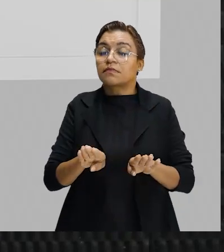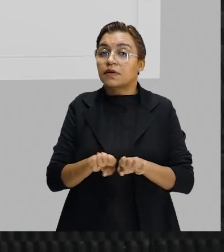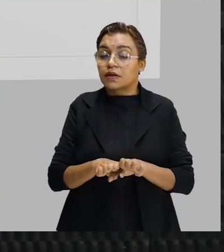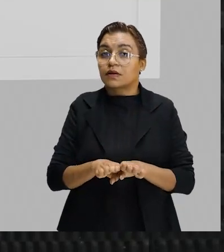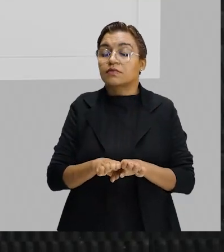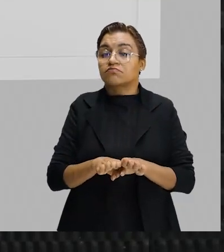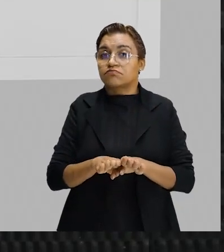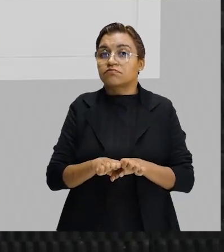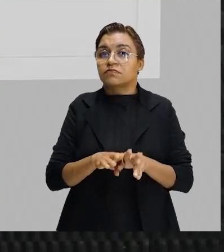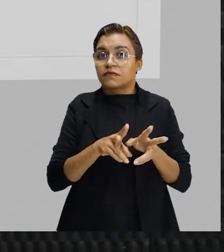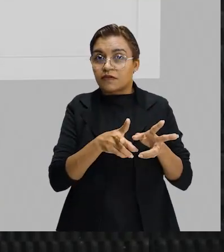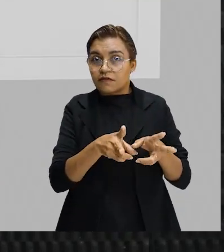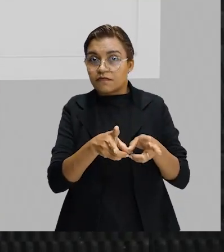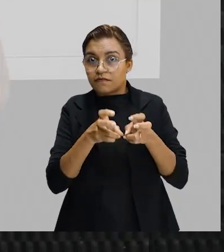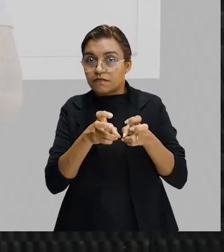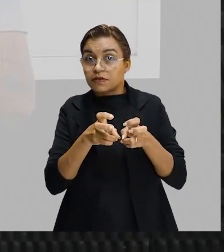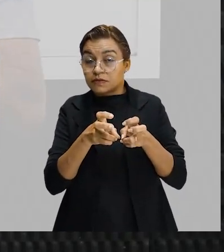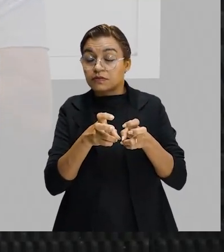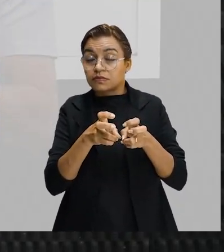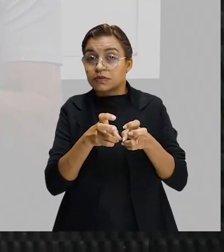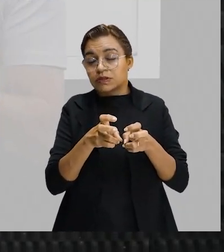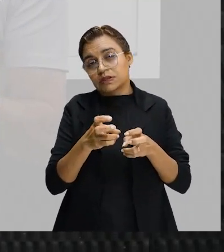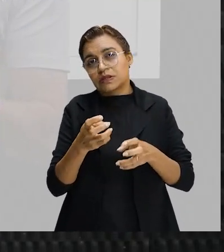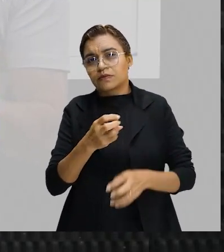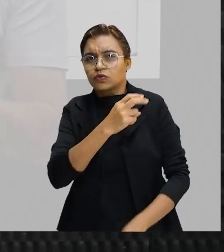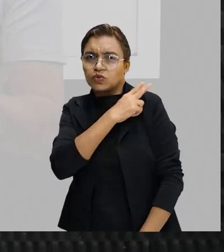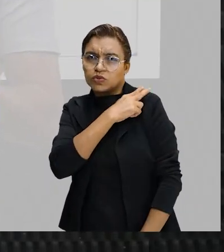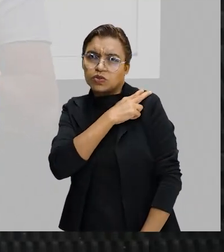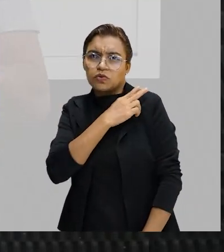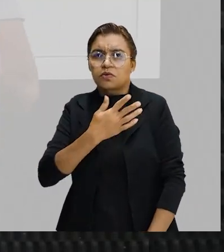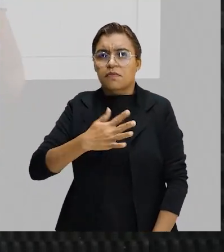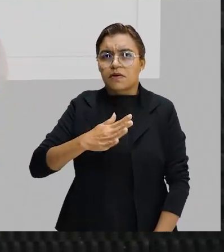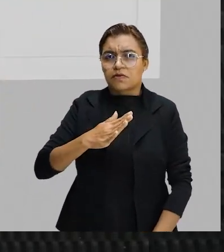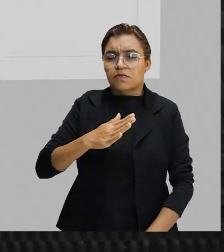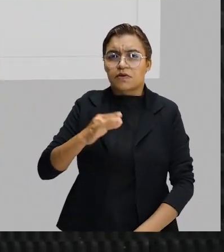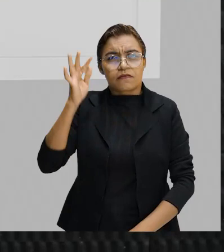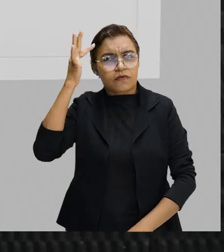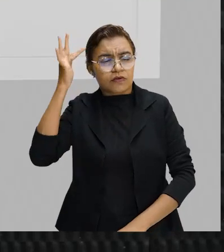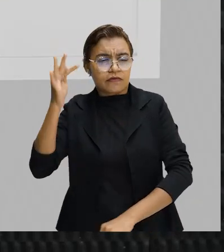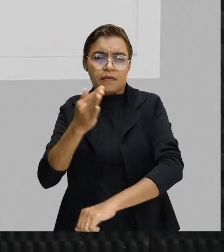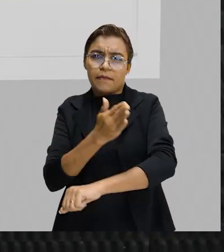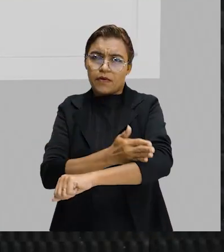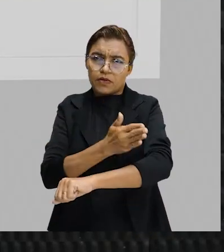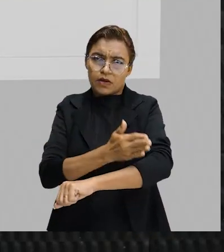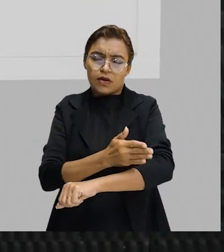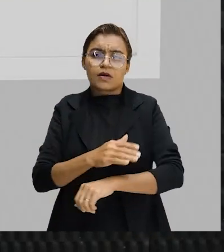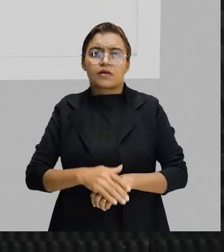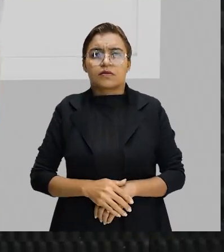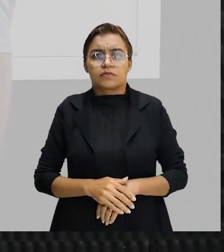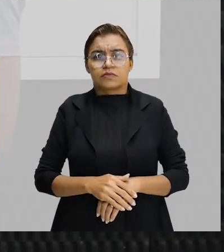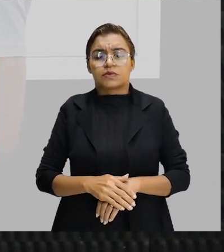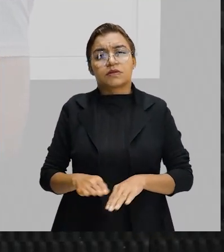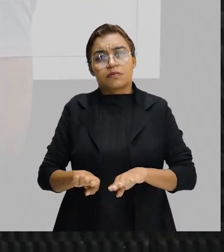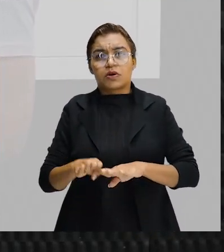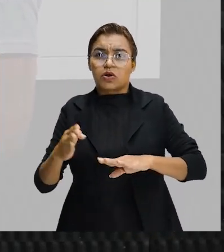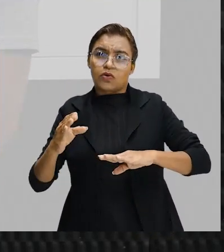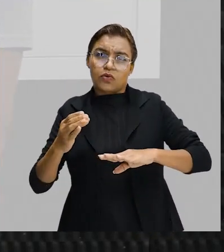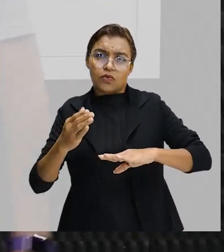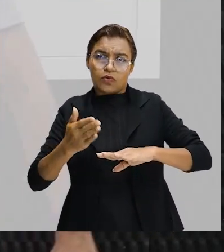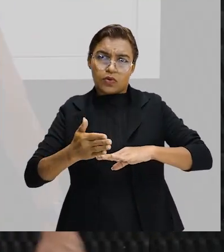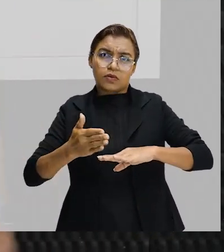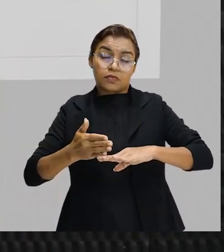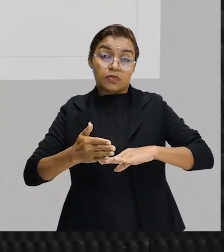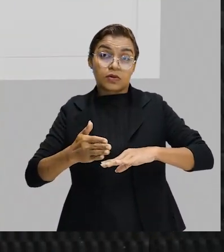encarar muito isso. A galera do segundo fica ali no meio da filosofia moderna, contemporânea, então já está um pouco mais